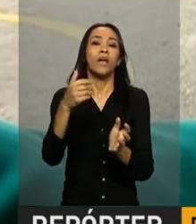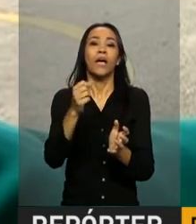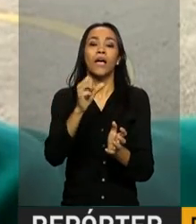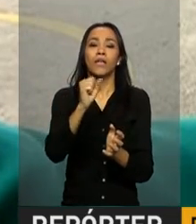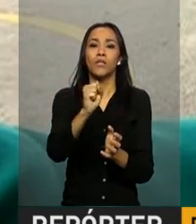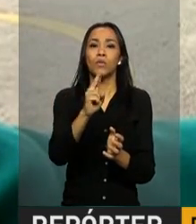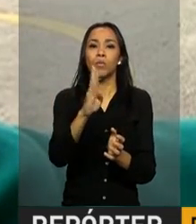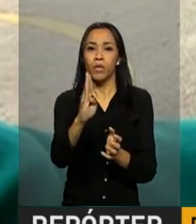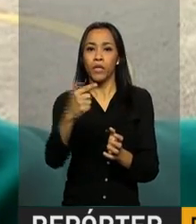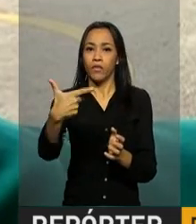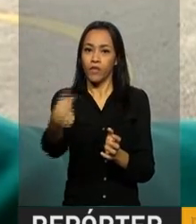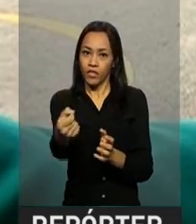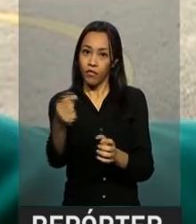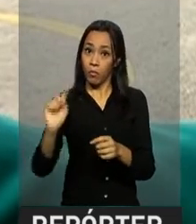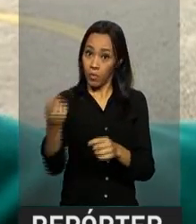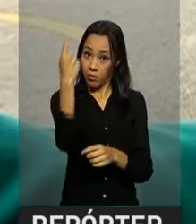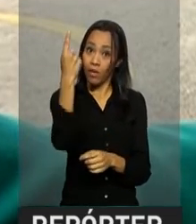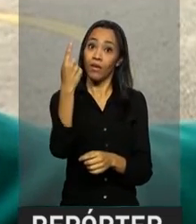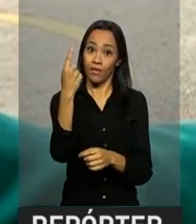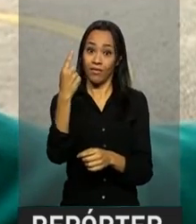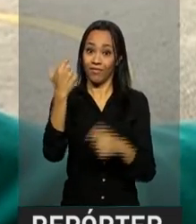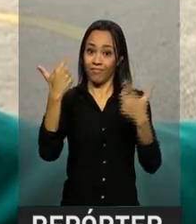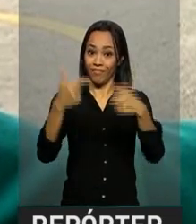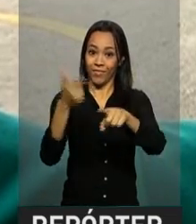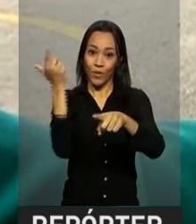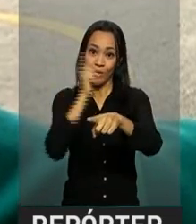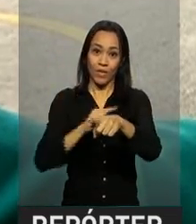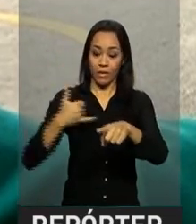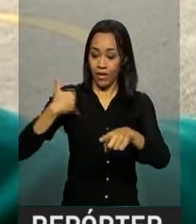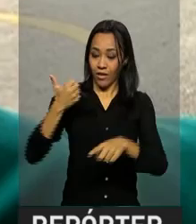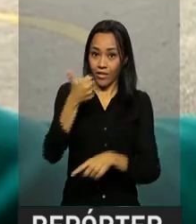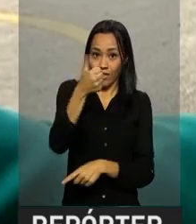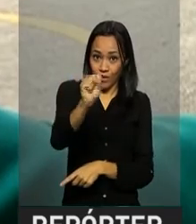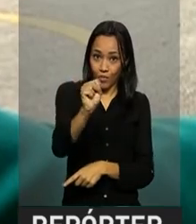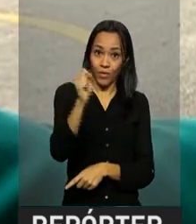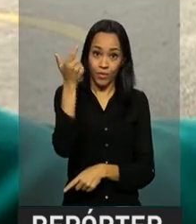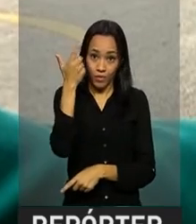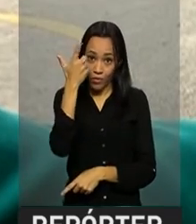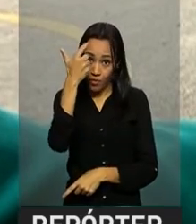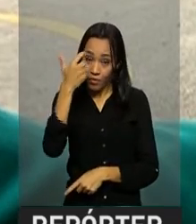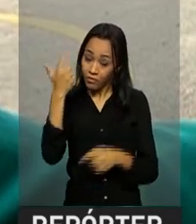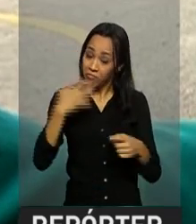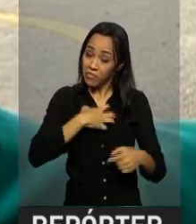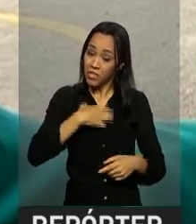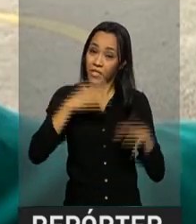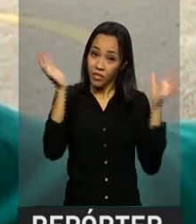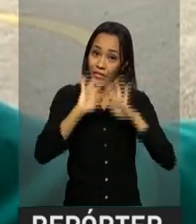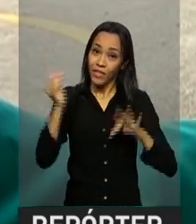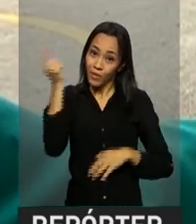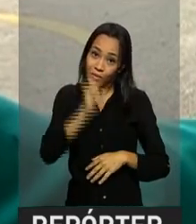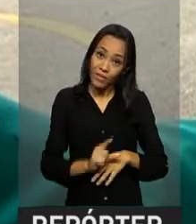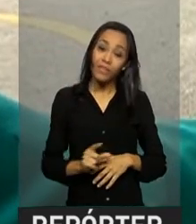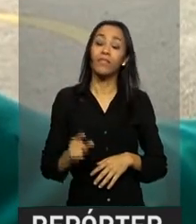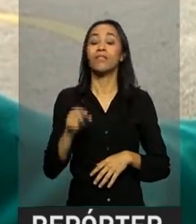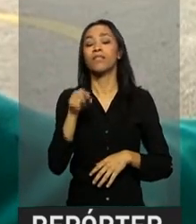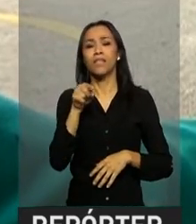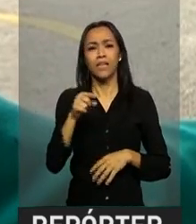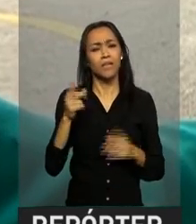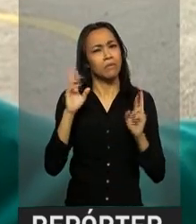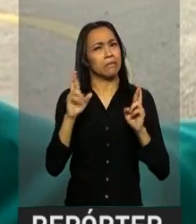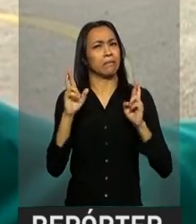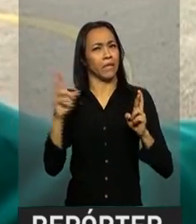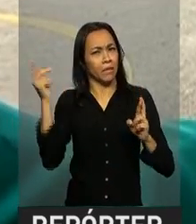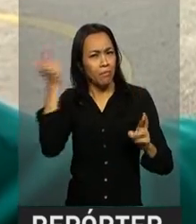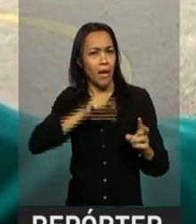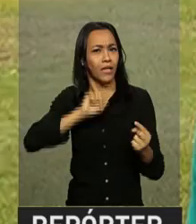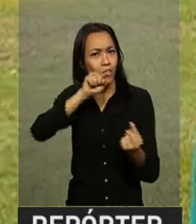lugar. E foi meu primeiro ano como sub-20, acabei de fazer 18. E eu estou muito feliz com meus resultados desse ano e espero alcançar